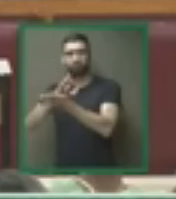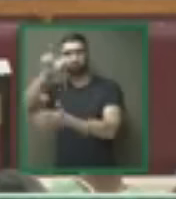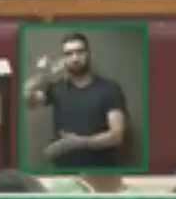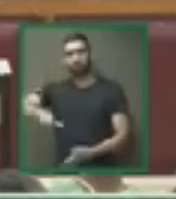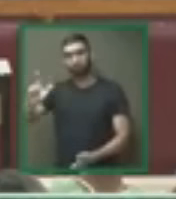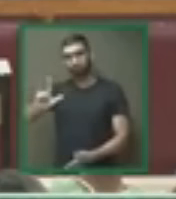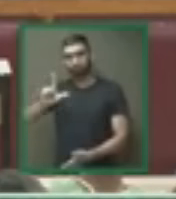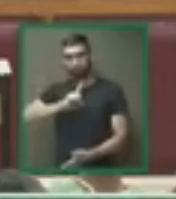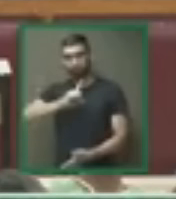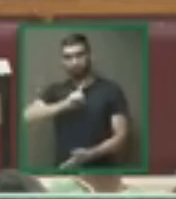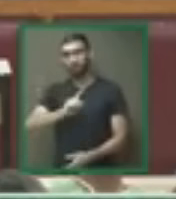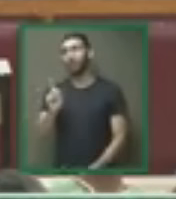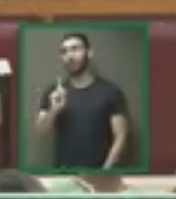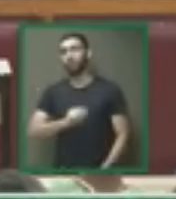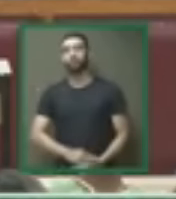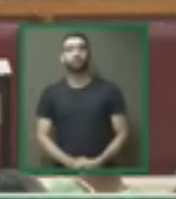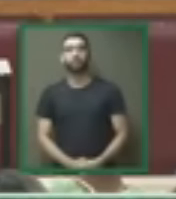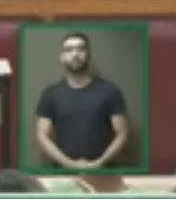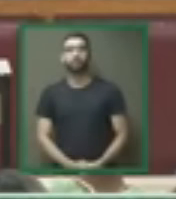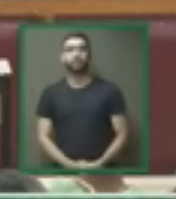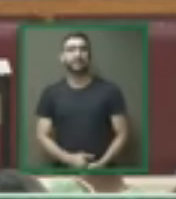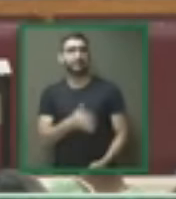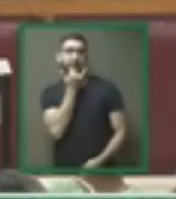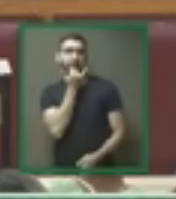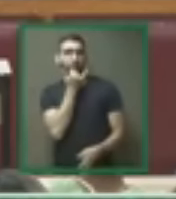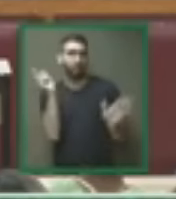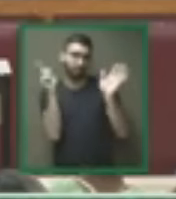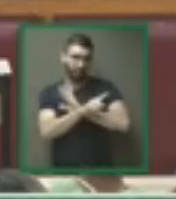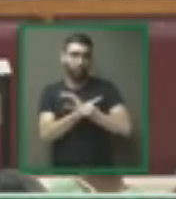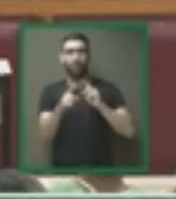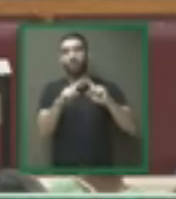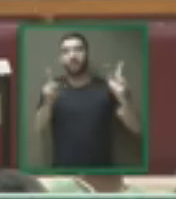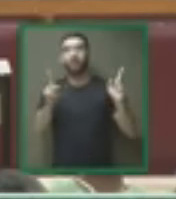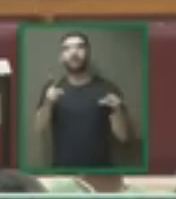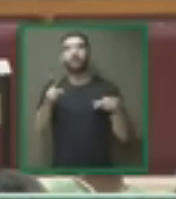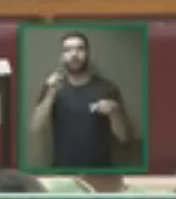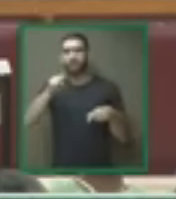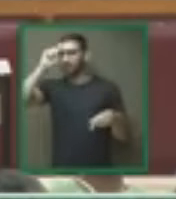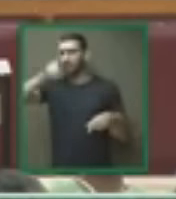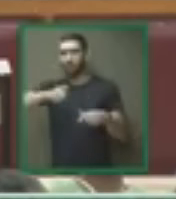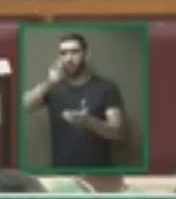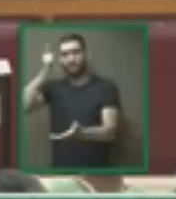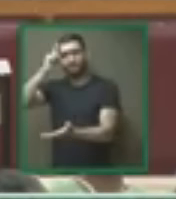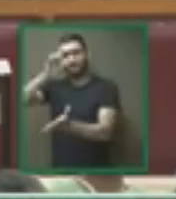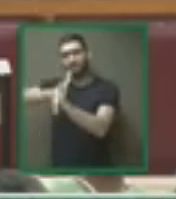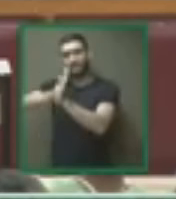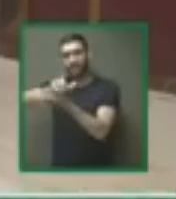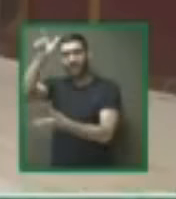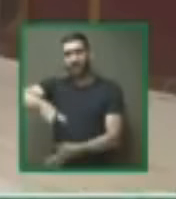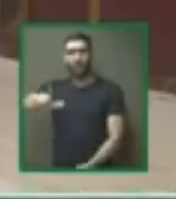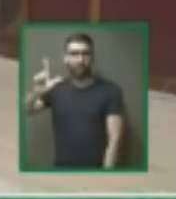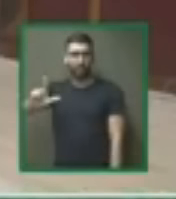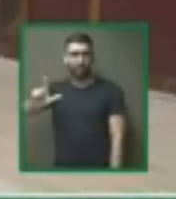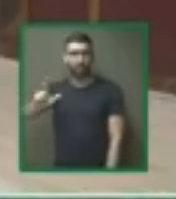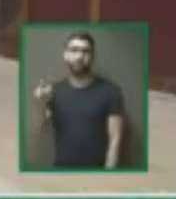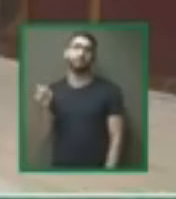Nenhum. As perguntas, me perdoe a forma da pergunta. Você mandou matar o Lohan? Claro